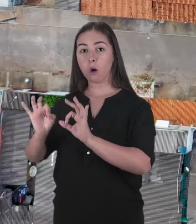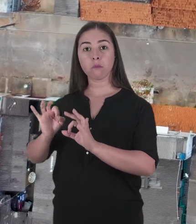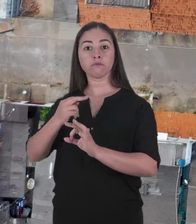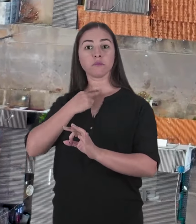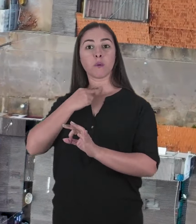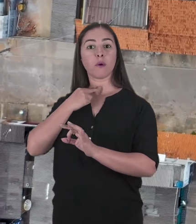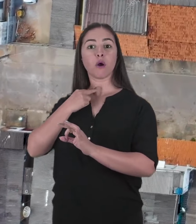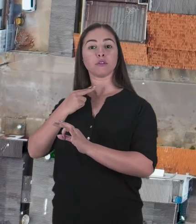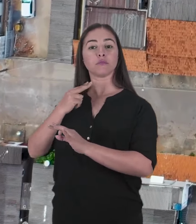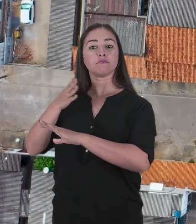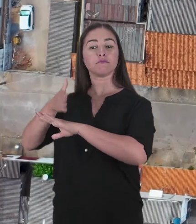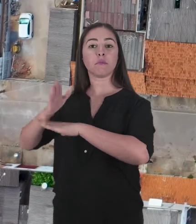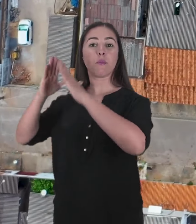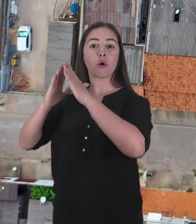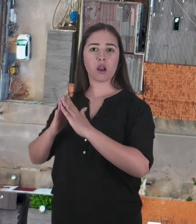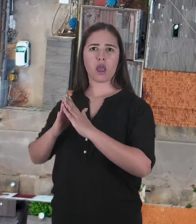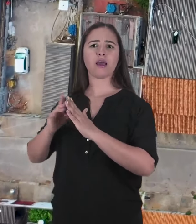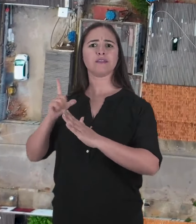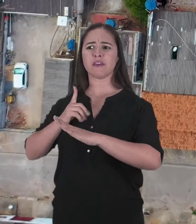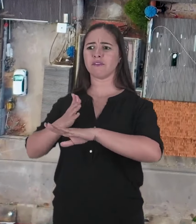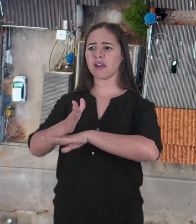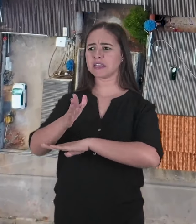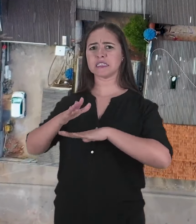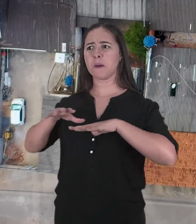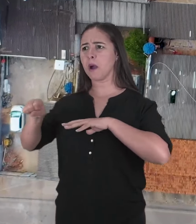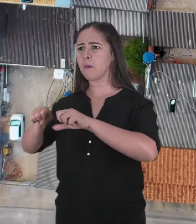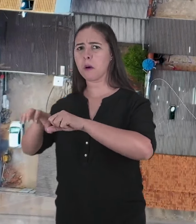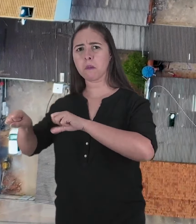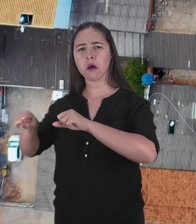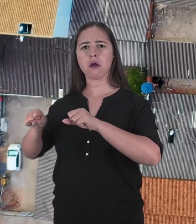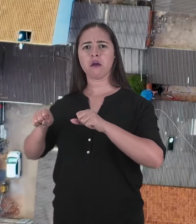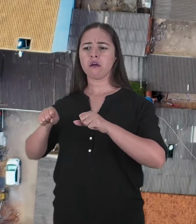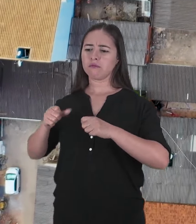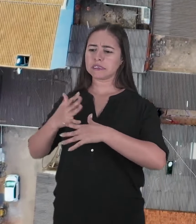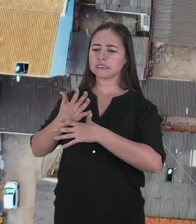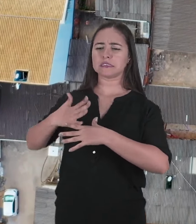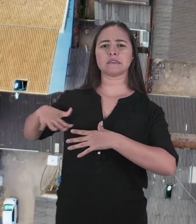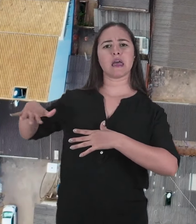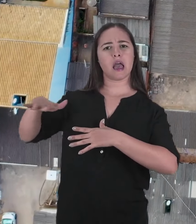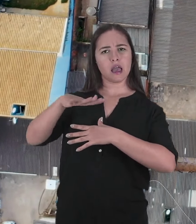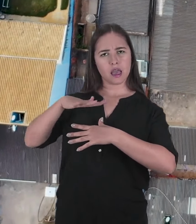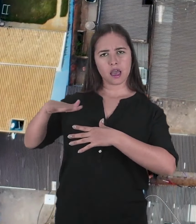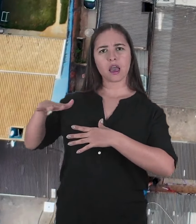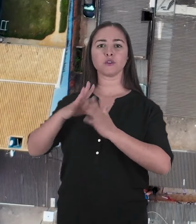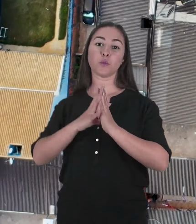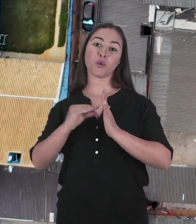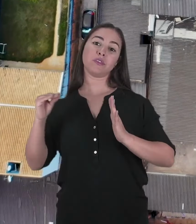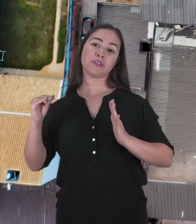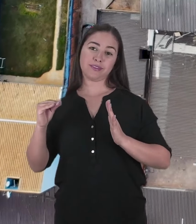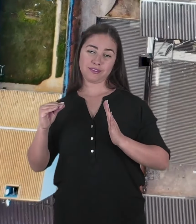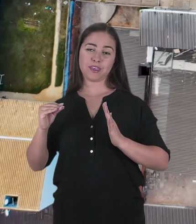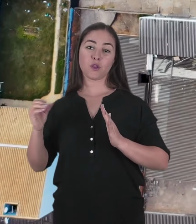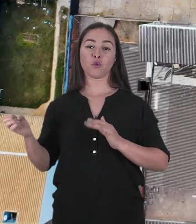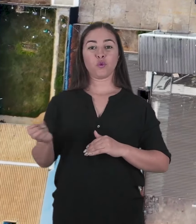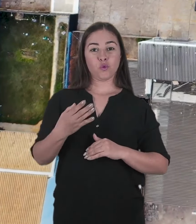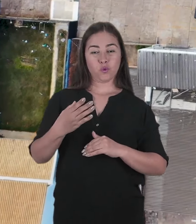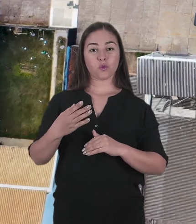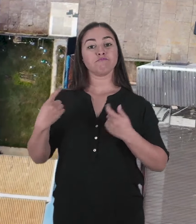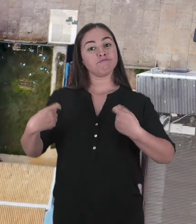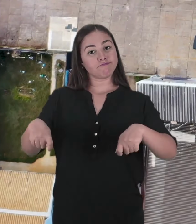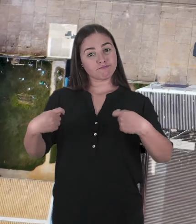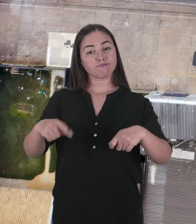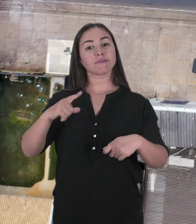E fizeram várias invasões que ficaram rodeando a cidade nova, né, a cidade modelo. Então